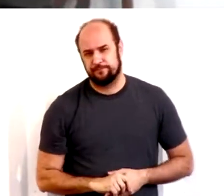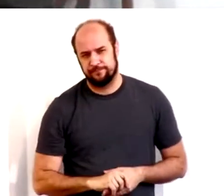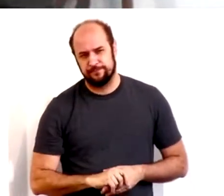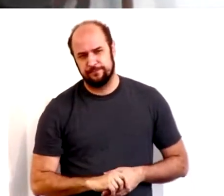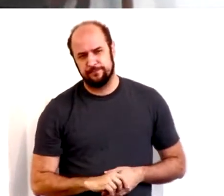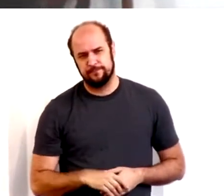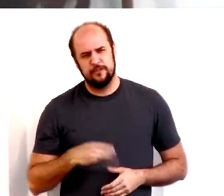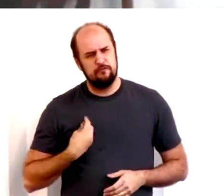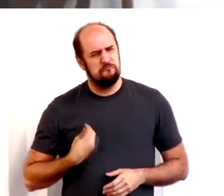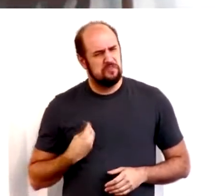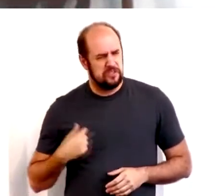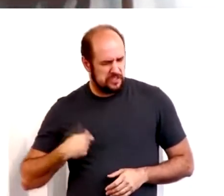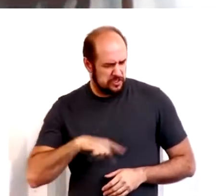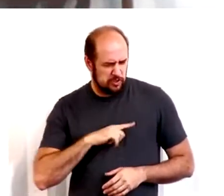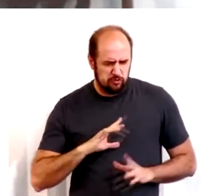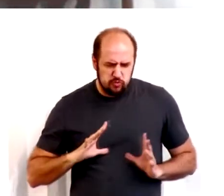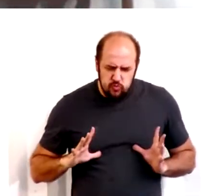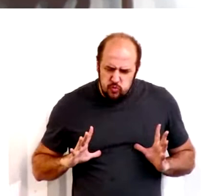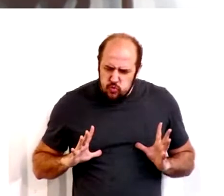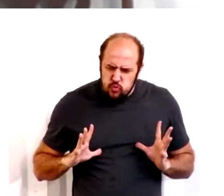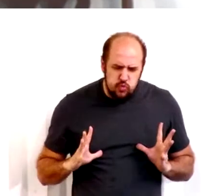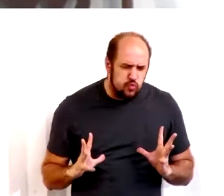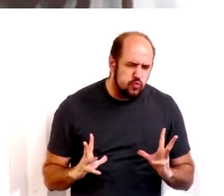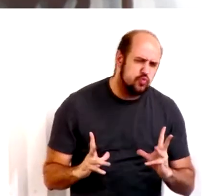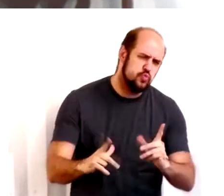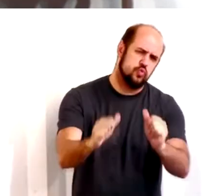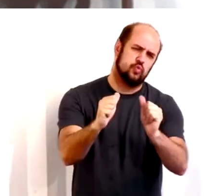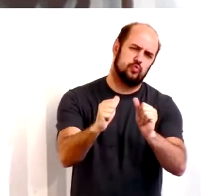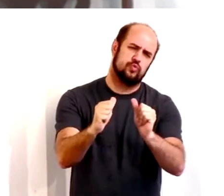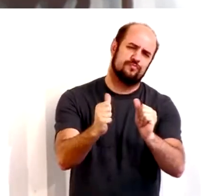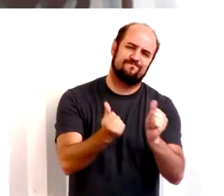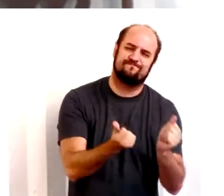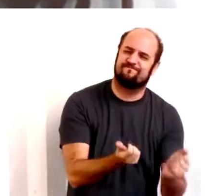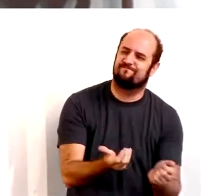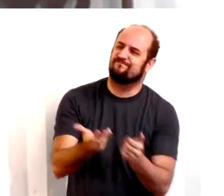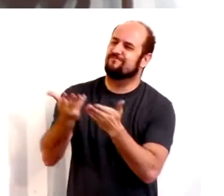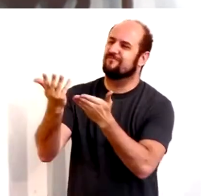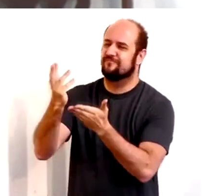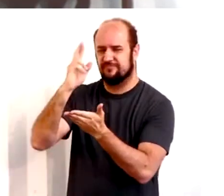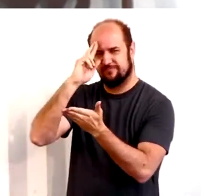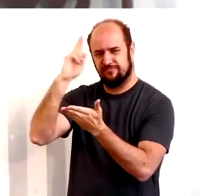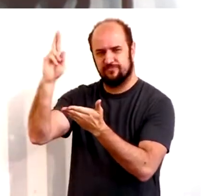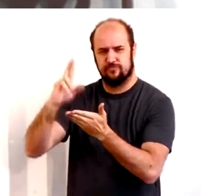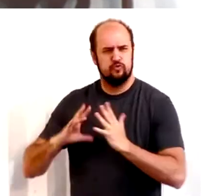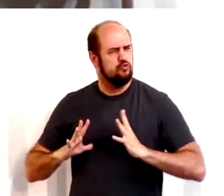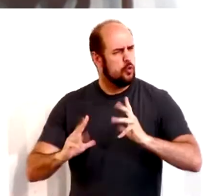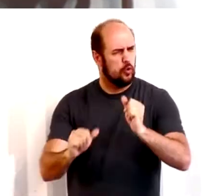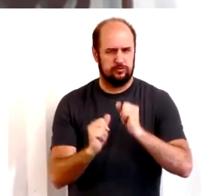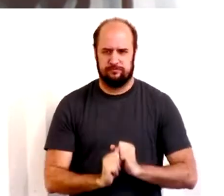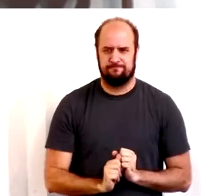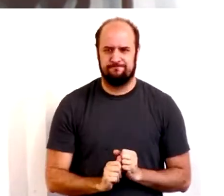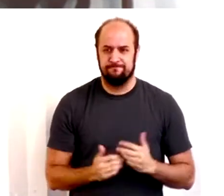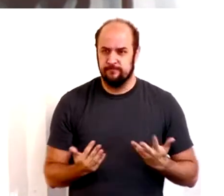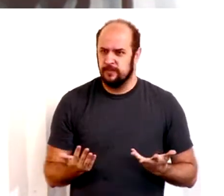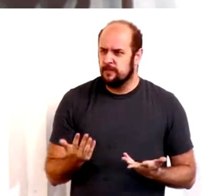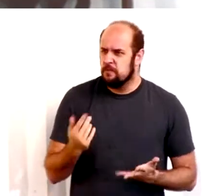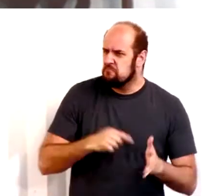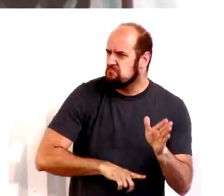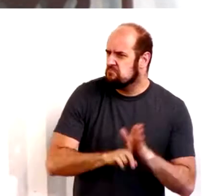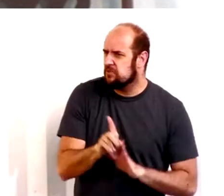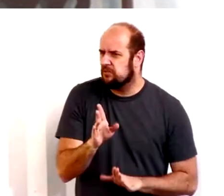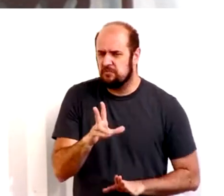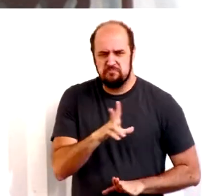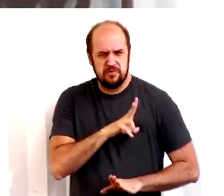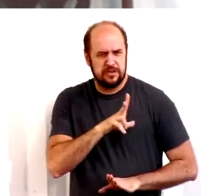Tudo que nós fazemos, devemos fazer para o Senhor. Mas será que isso é uma